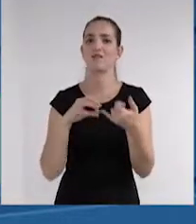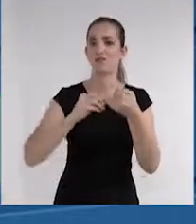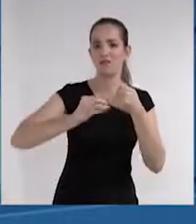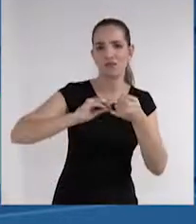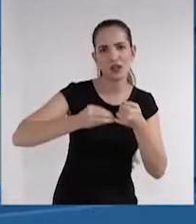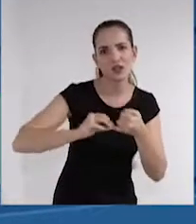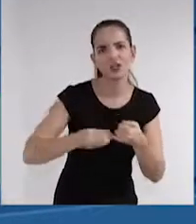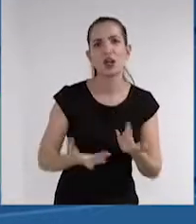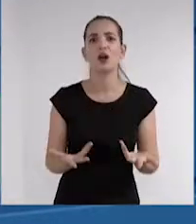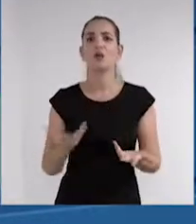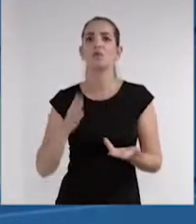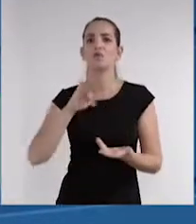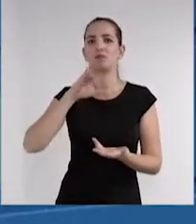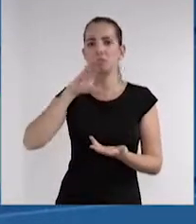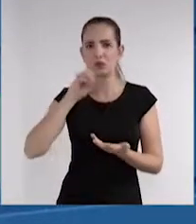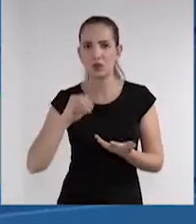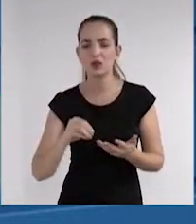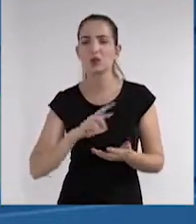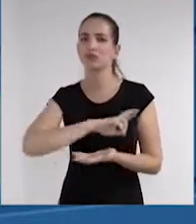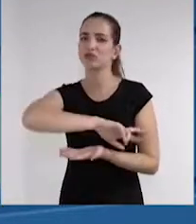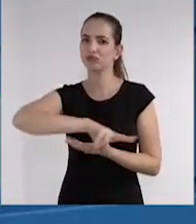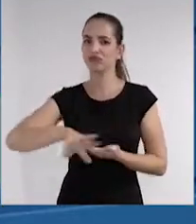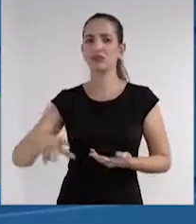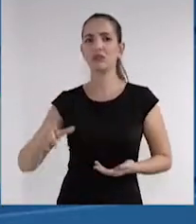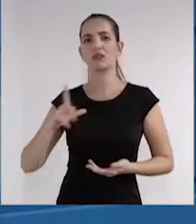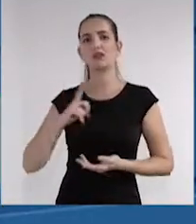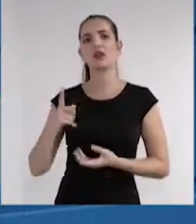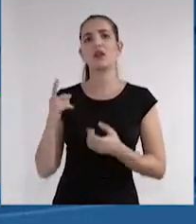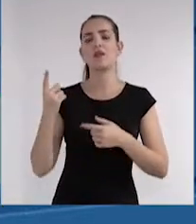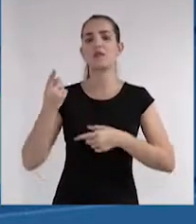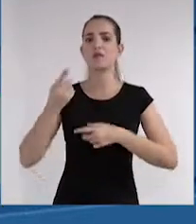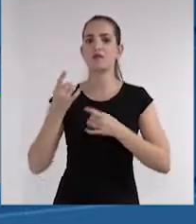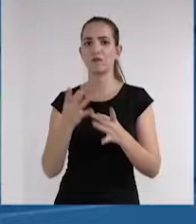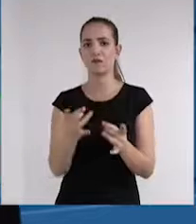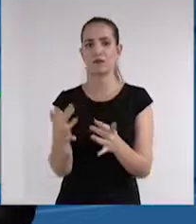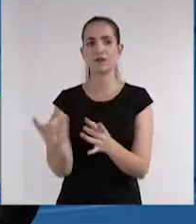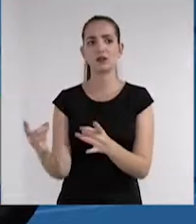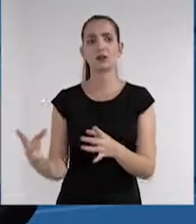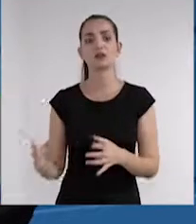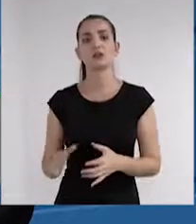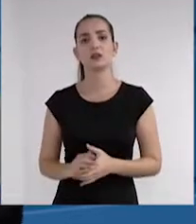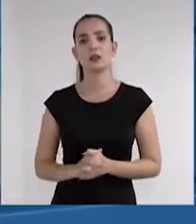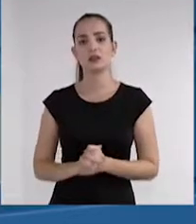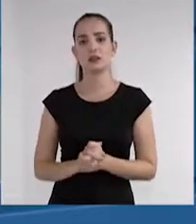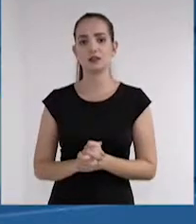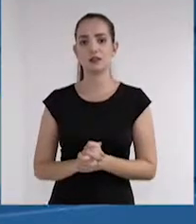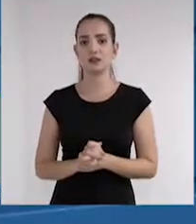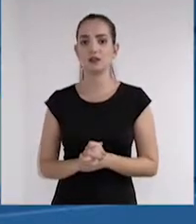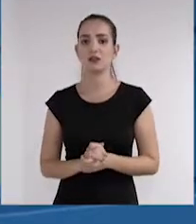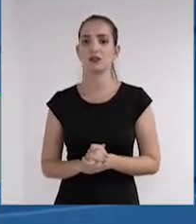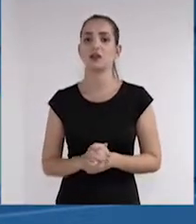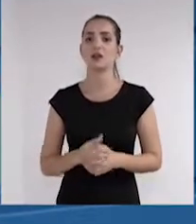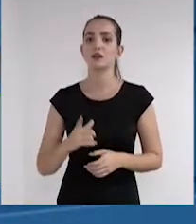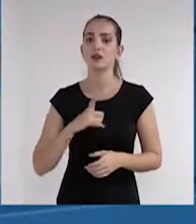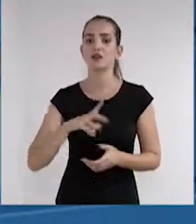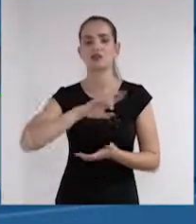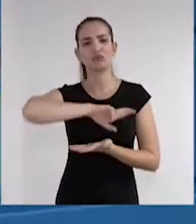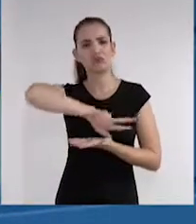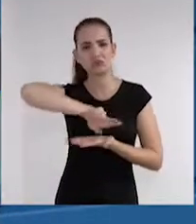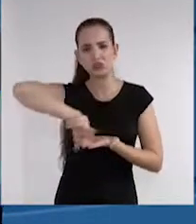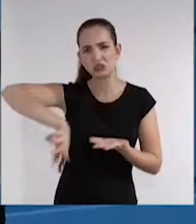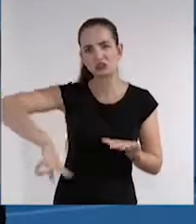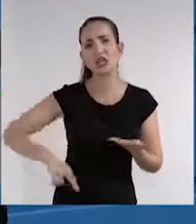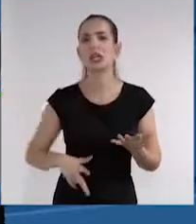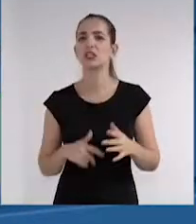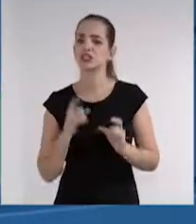Tem um conceito em relação da produção de semente que a própria Embrapa acompanha de forma registrada.